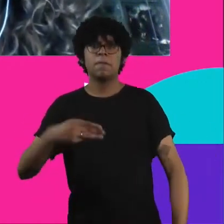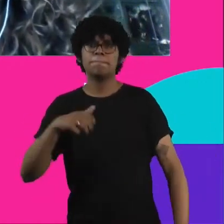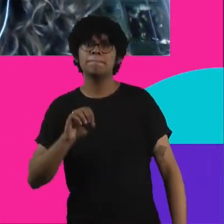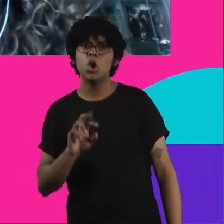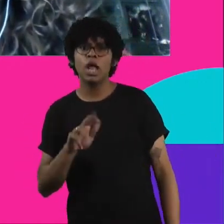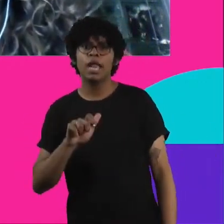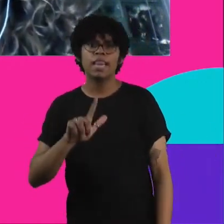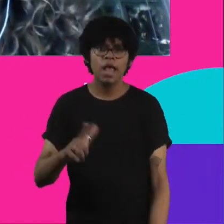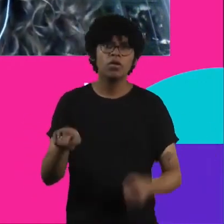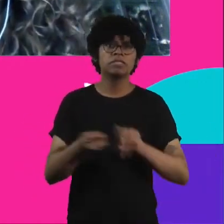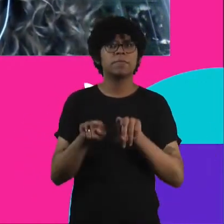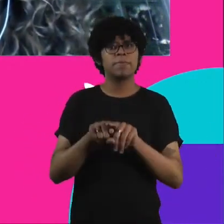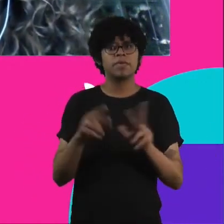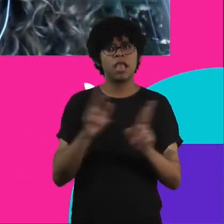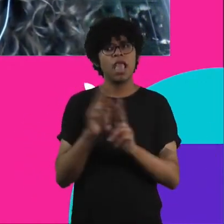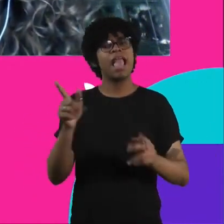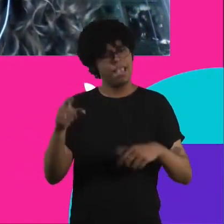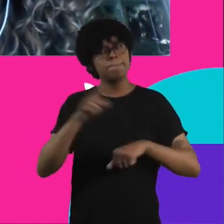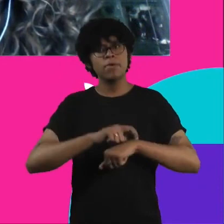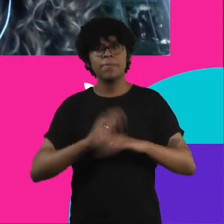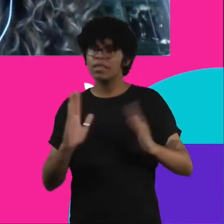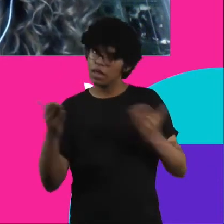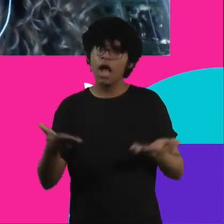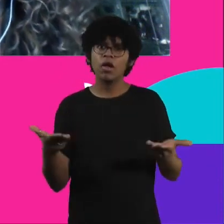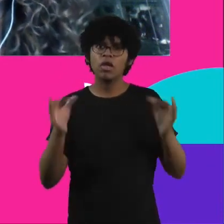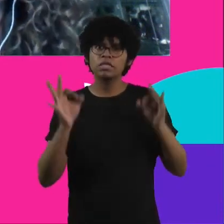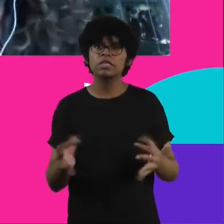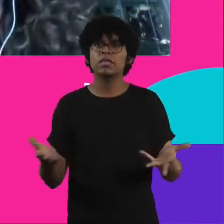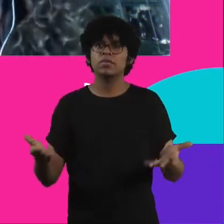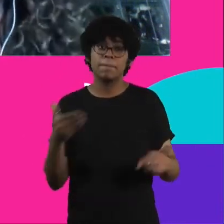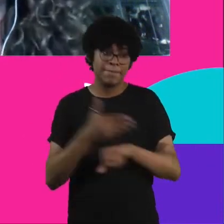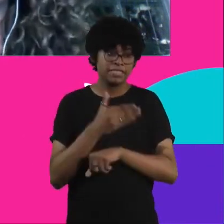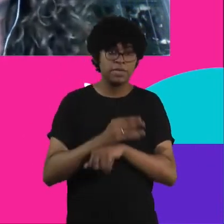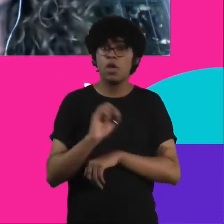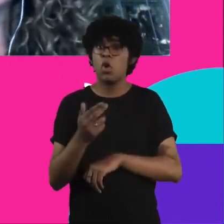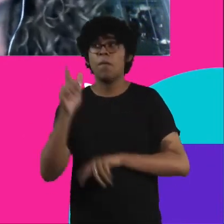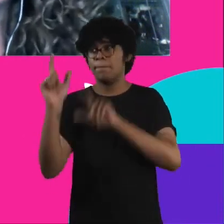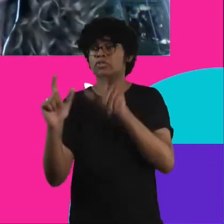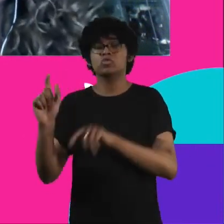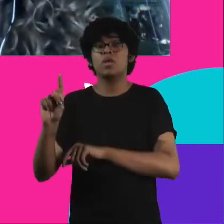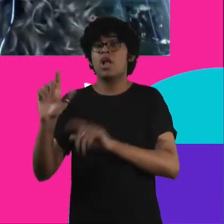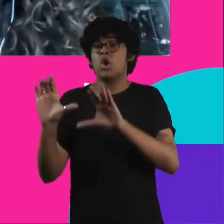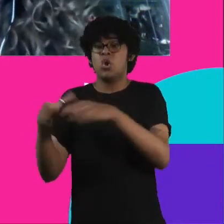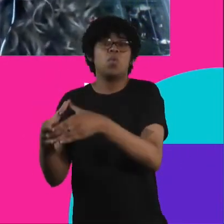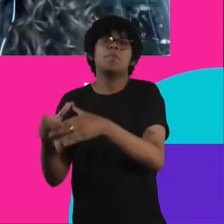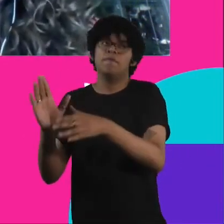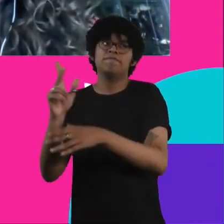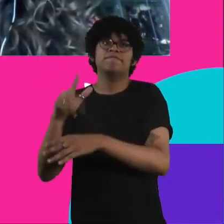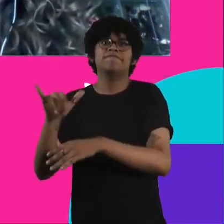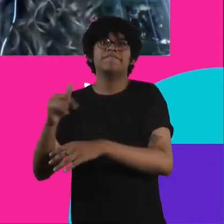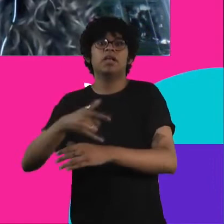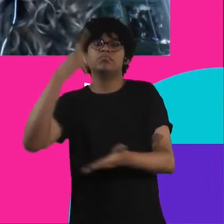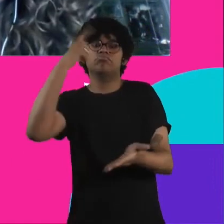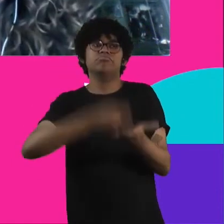porque a gente está exatamente nesse momento, tá? Ou a gente participa disso ou alguém vai decidir pela gente. É isso que a gente está vivendo agora,